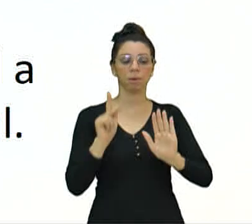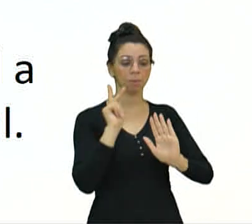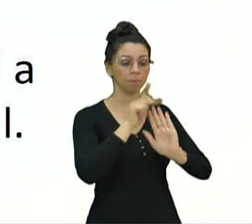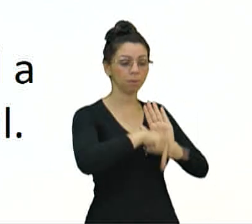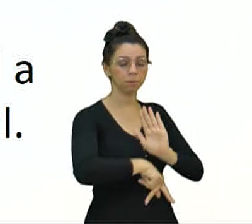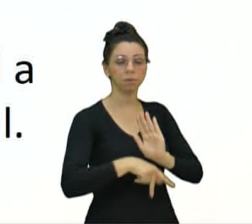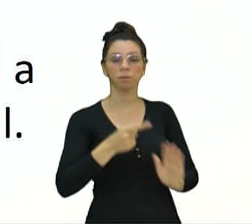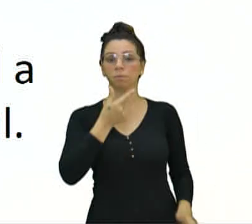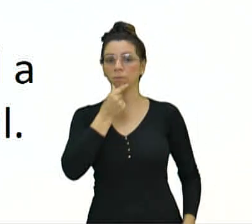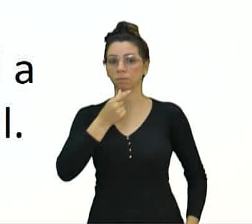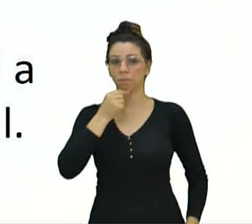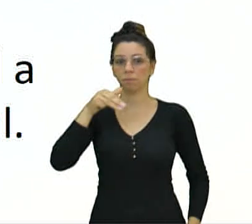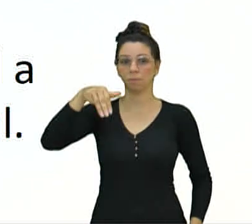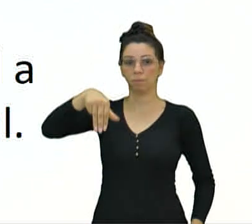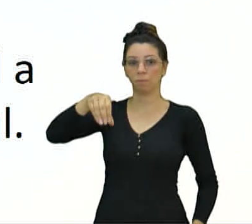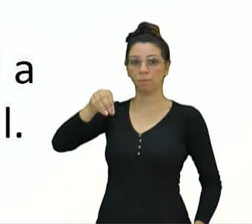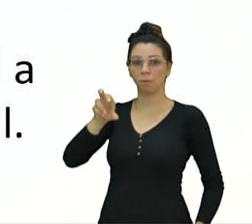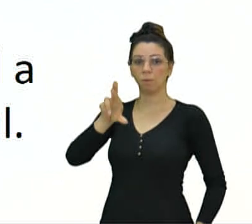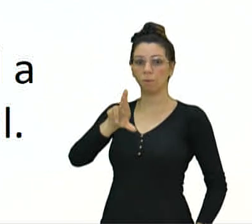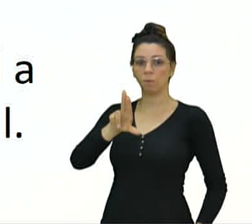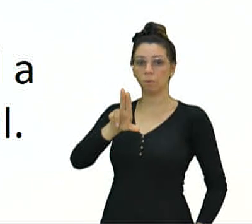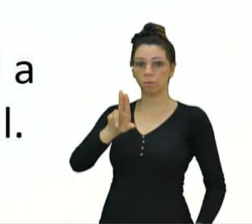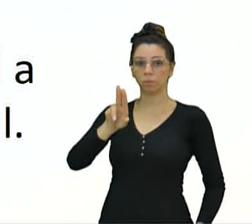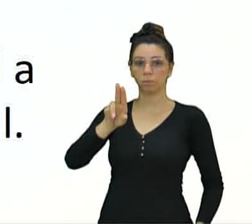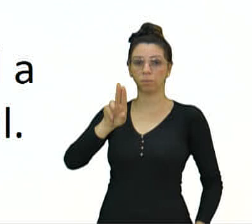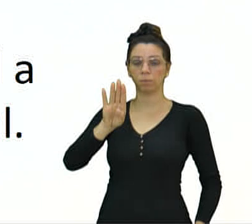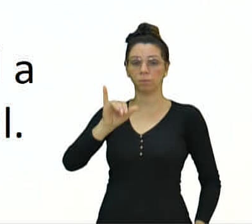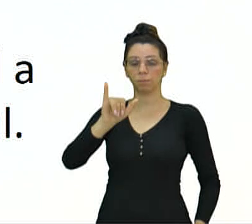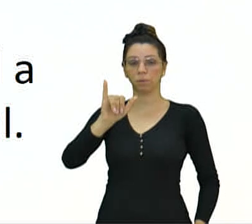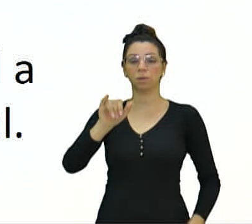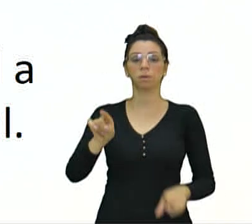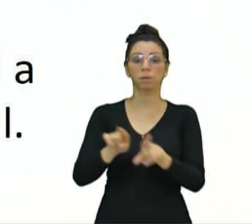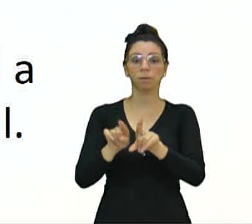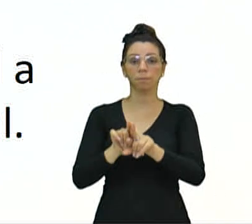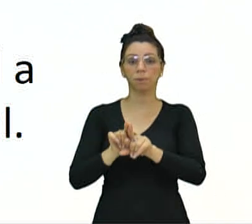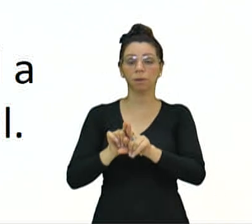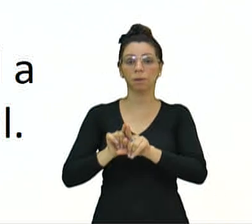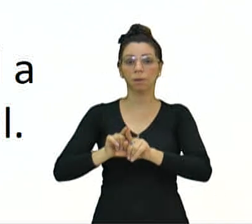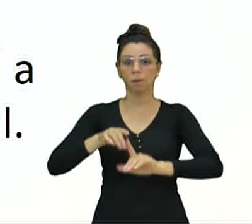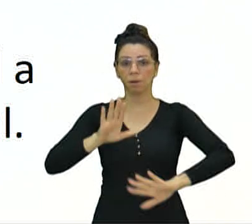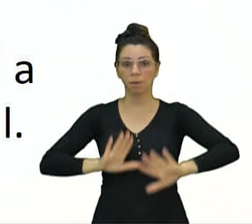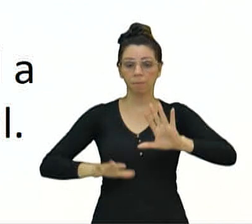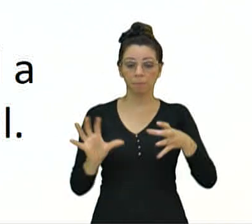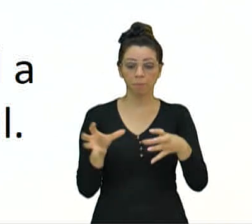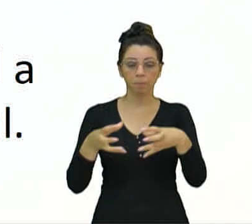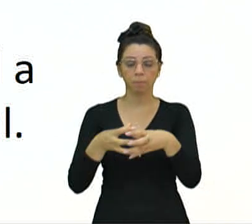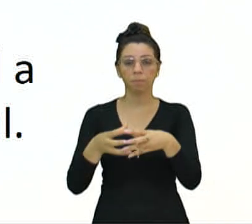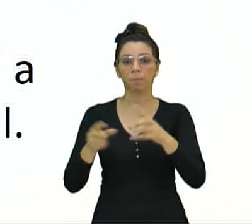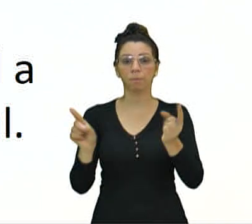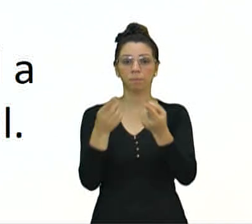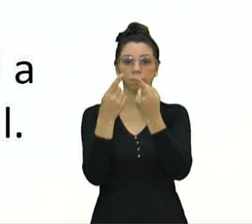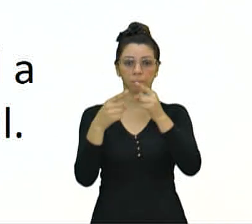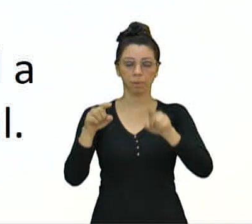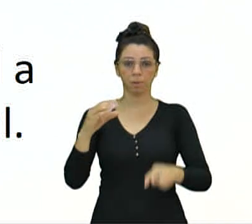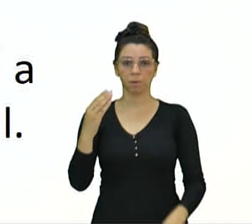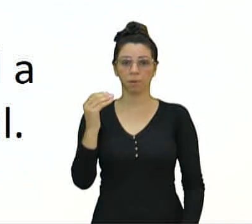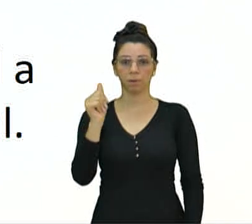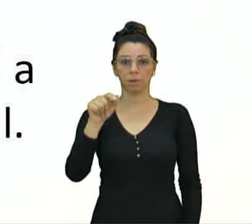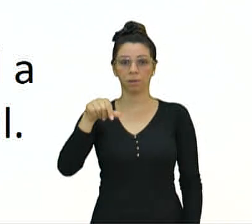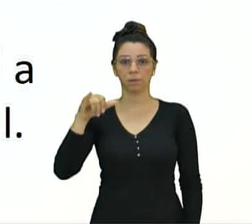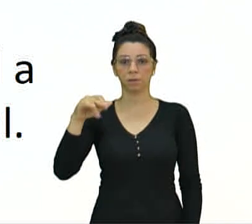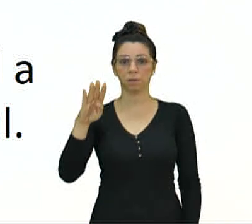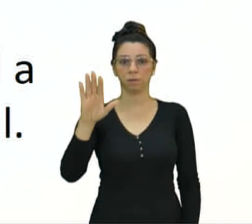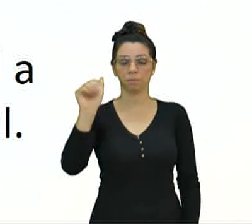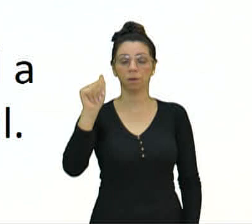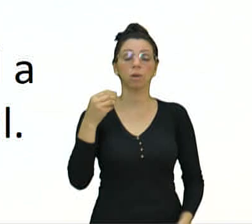Meninos do Morumbi e a banda musical do Cachimba. Entendemos como chegamos à música eletrônica que conhecemos